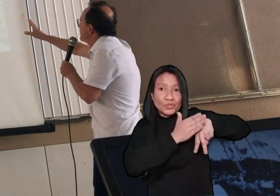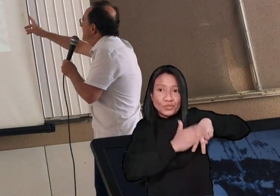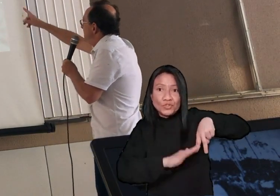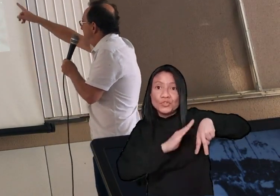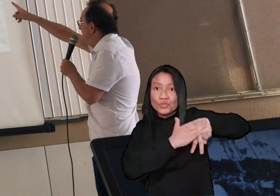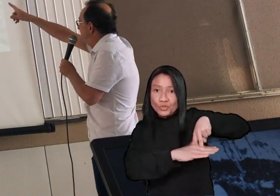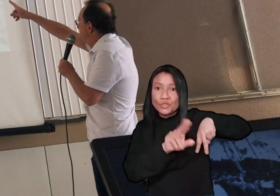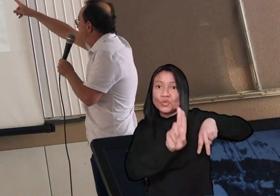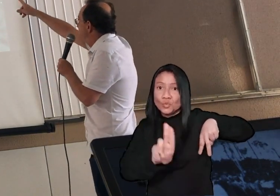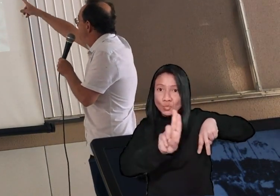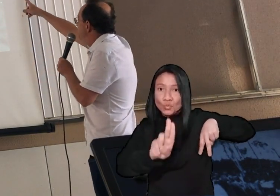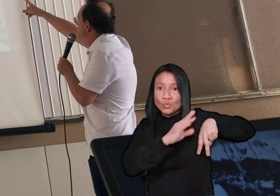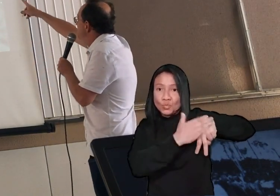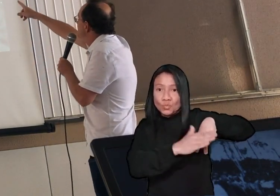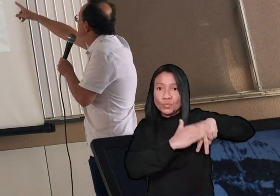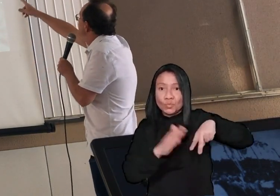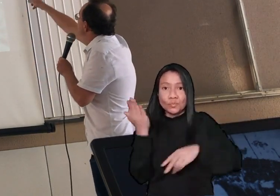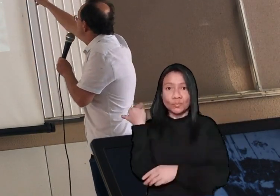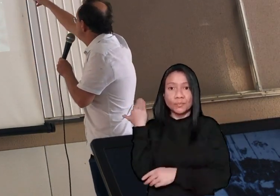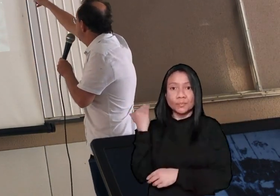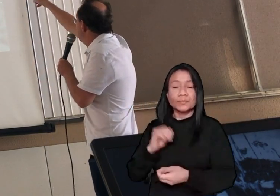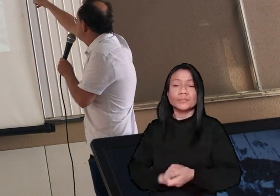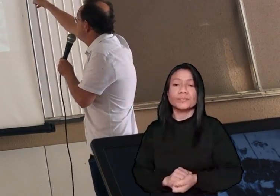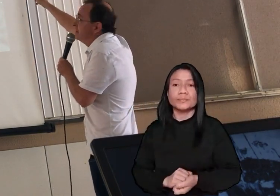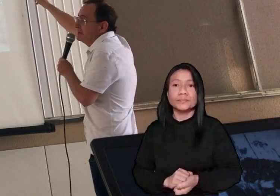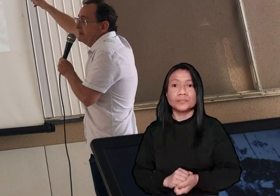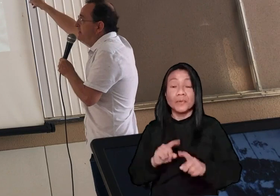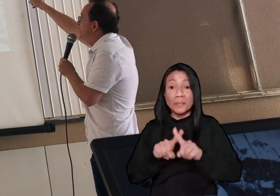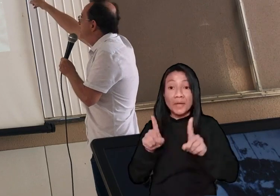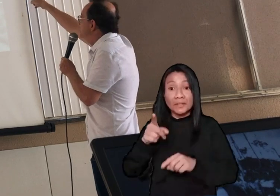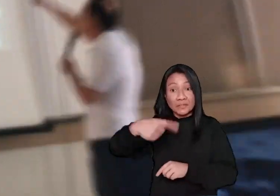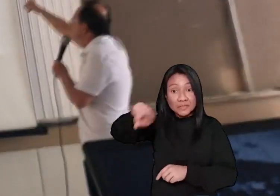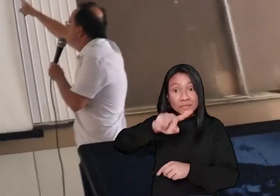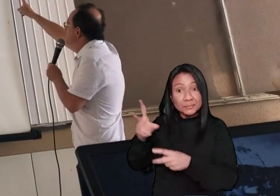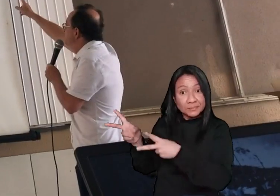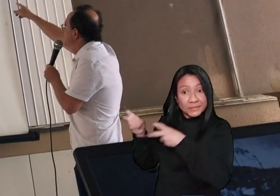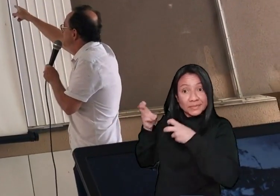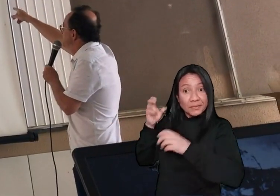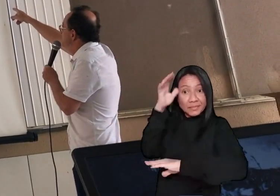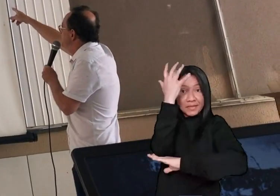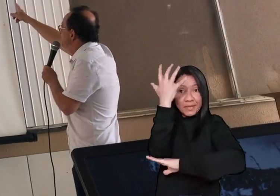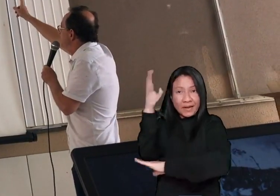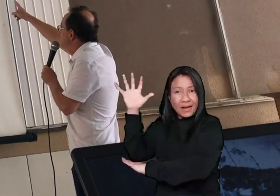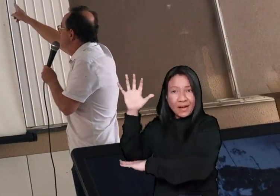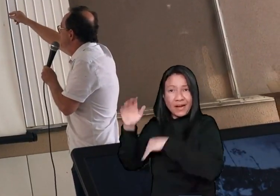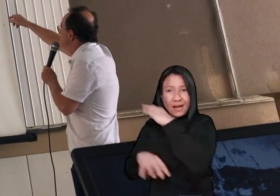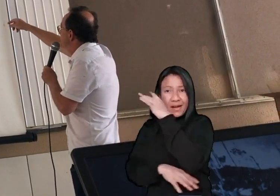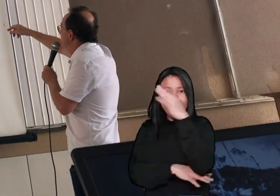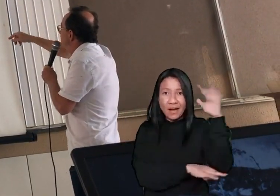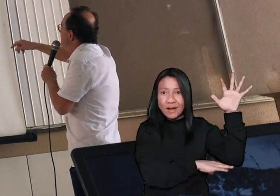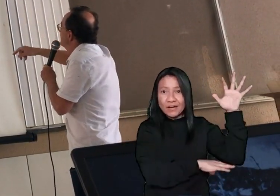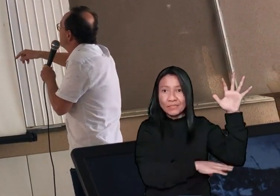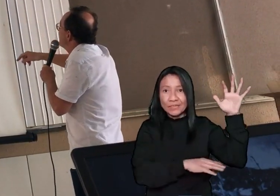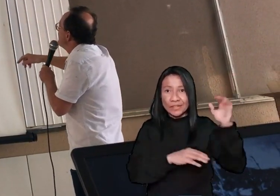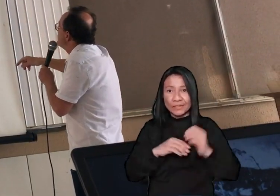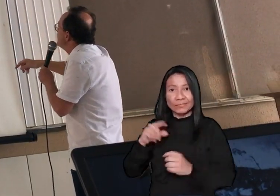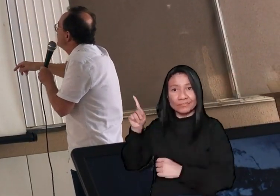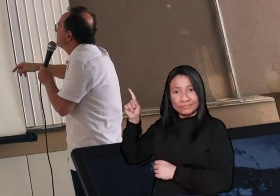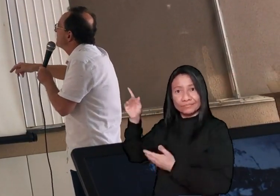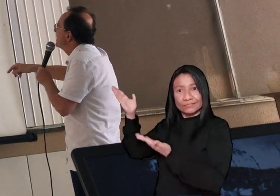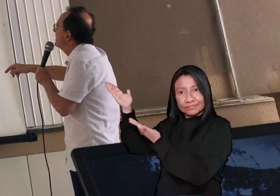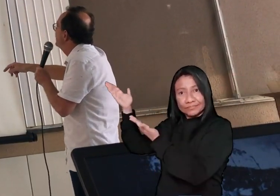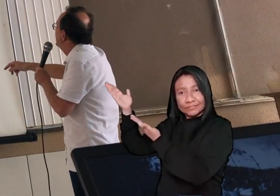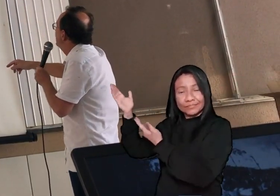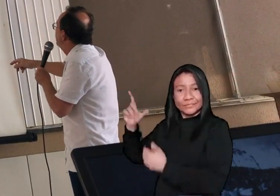Reparem as árvores lá no fundo, pinheiro, olha como tinha pinheiro em Francisco Beltrão, né?